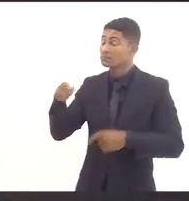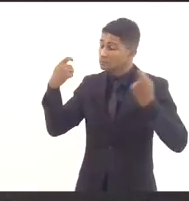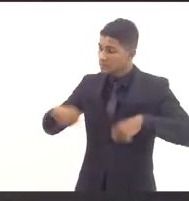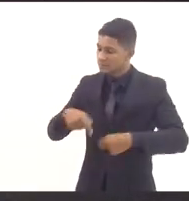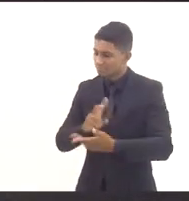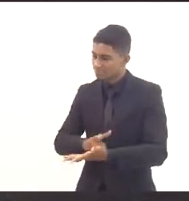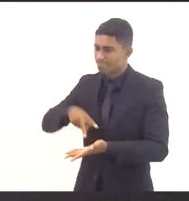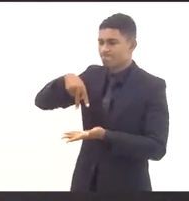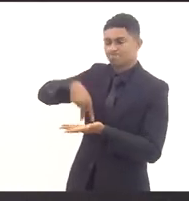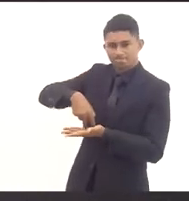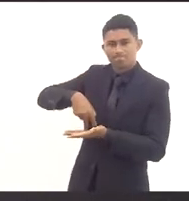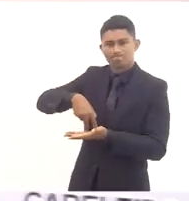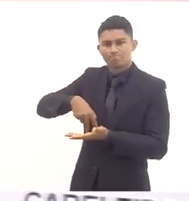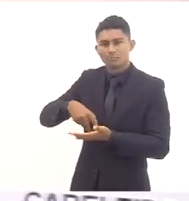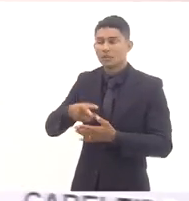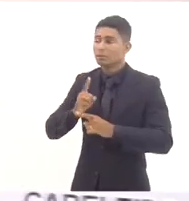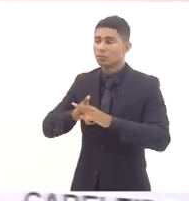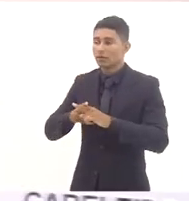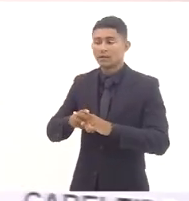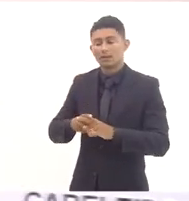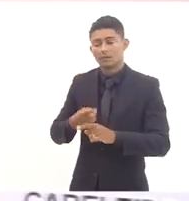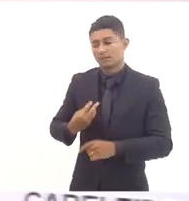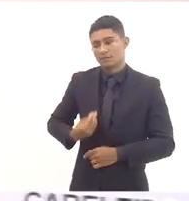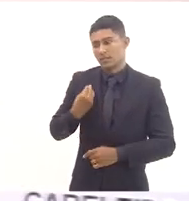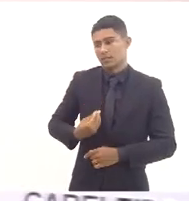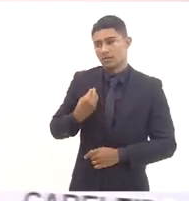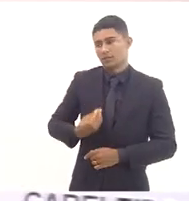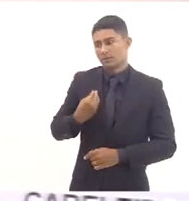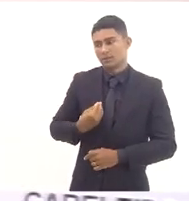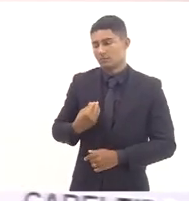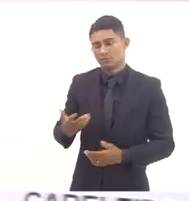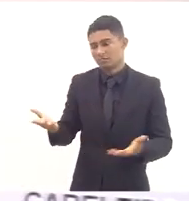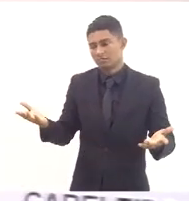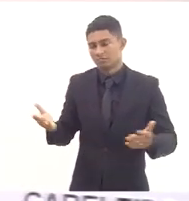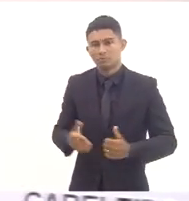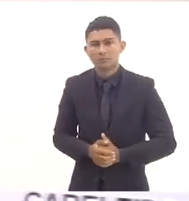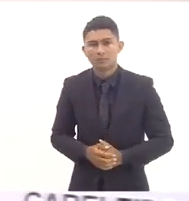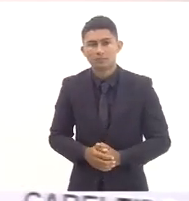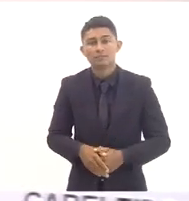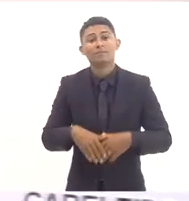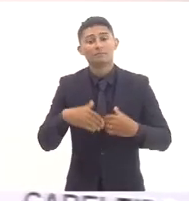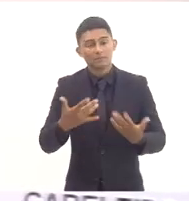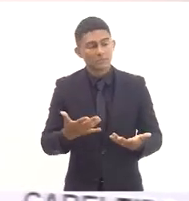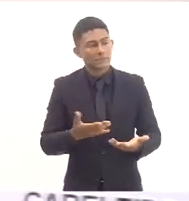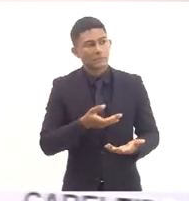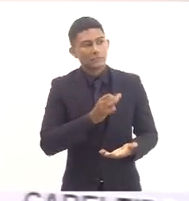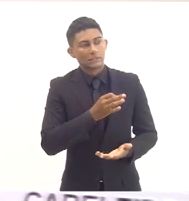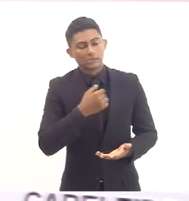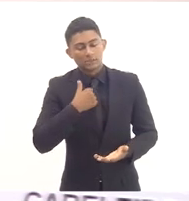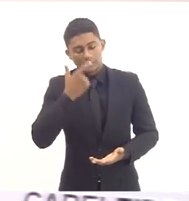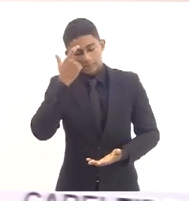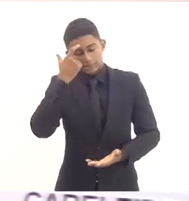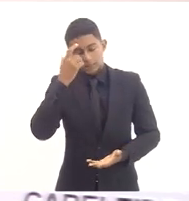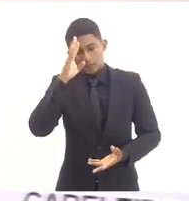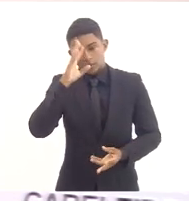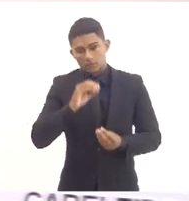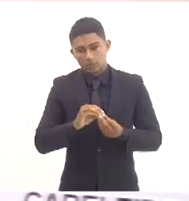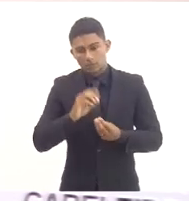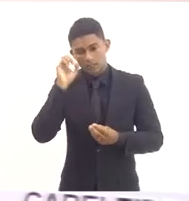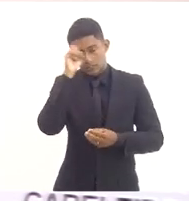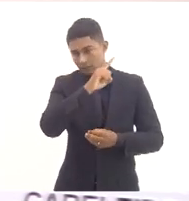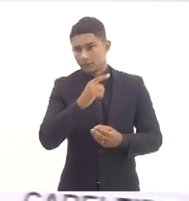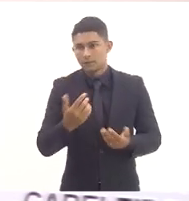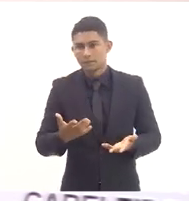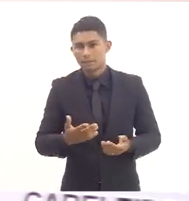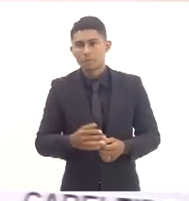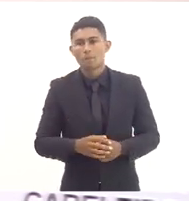você vai precisar se levantar porque a vida é acima e foi dura e dentro de